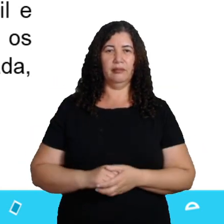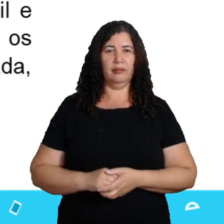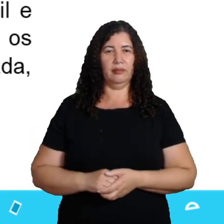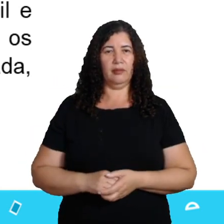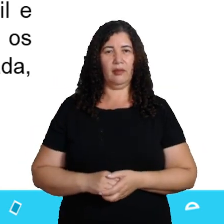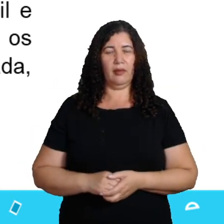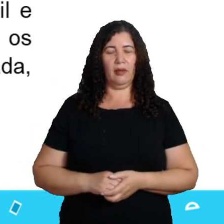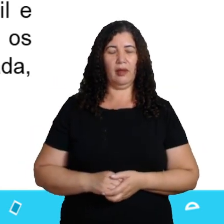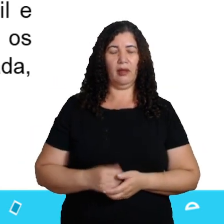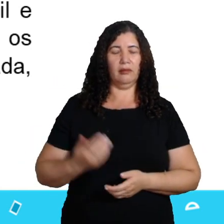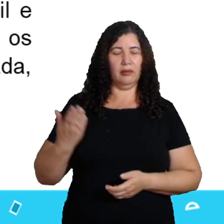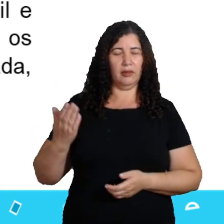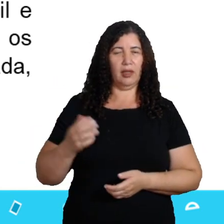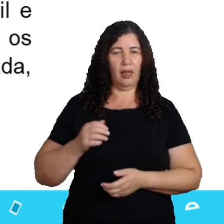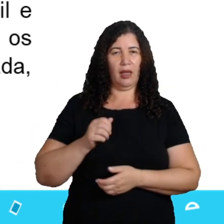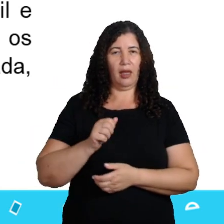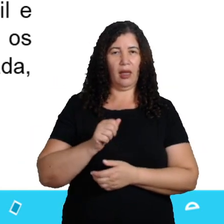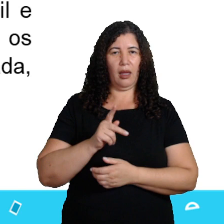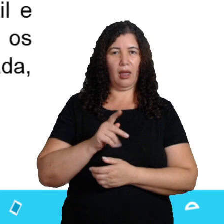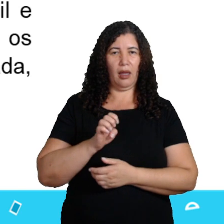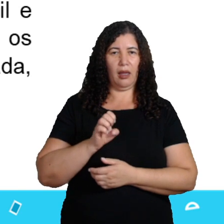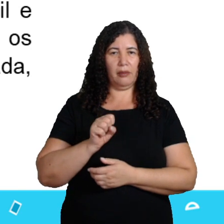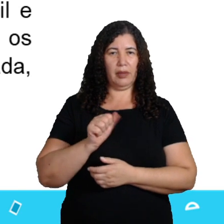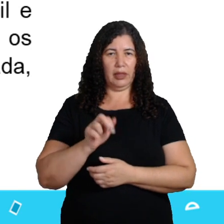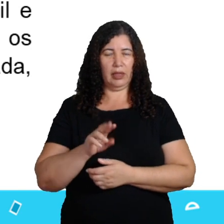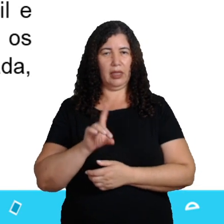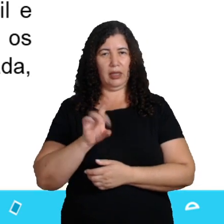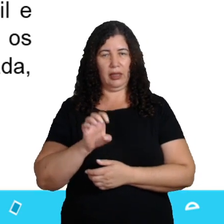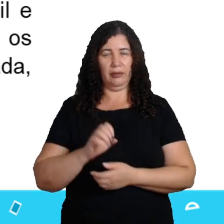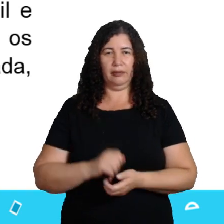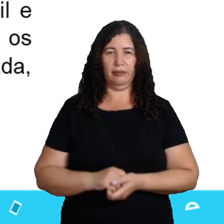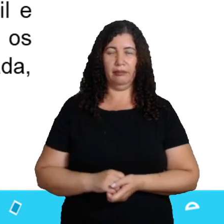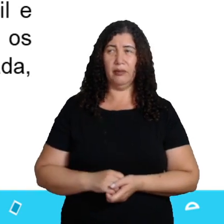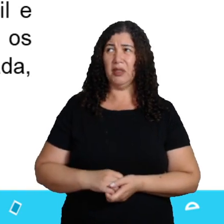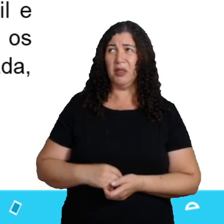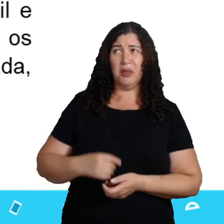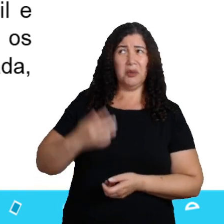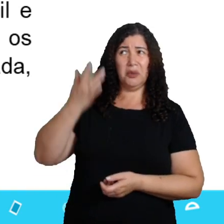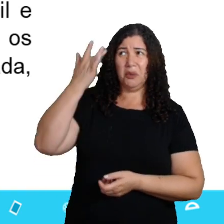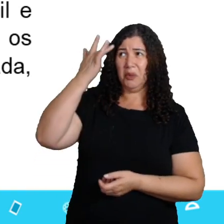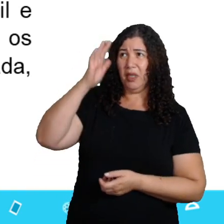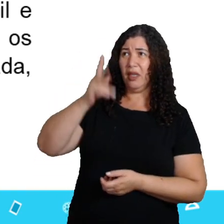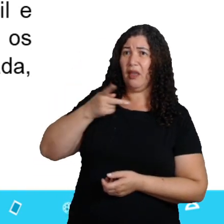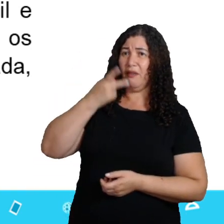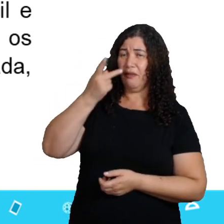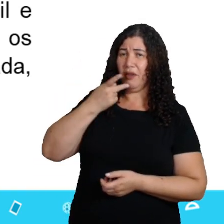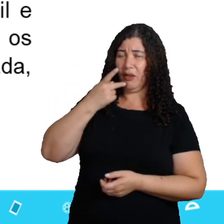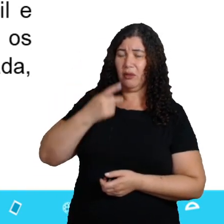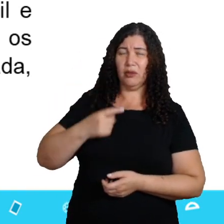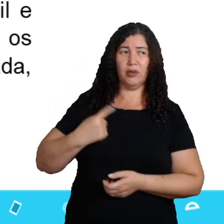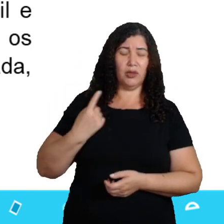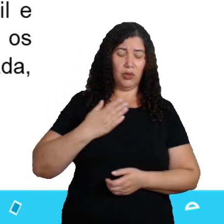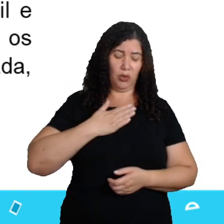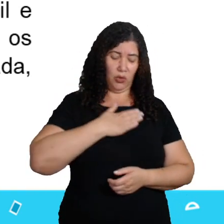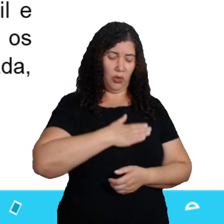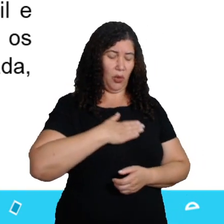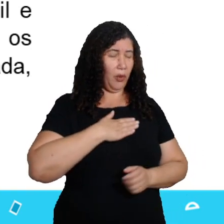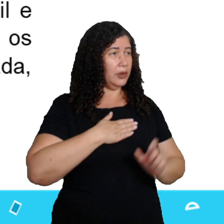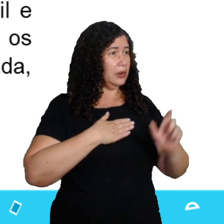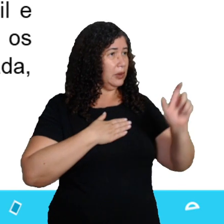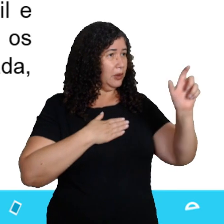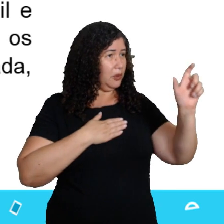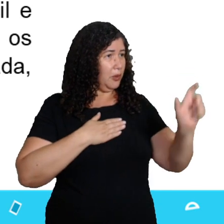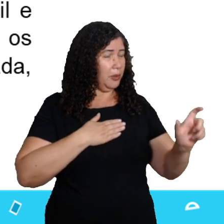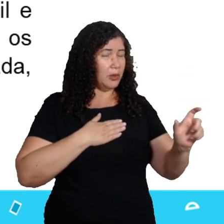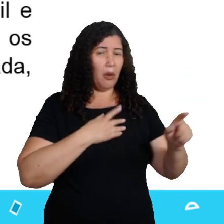Apesar de e começa assim. Não lembro quem disse que a gente gosta de uma pessoa não